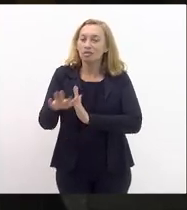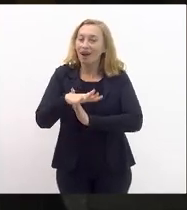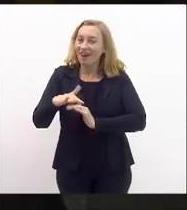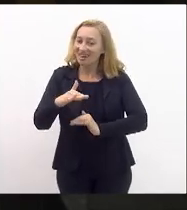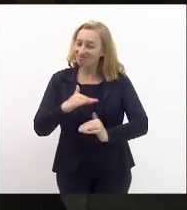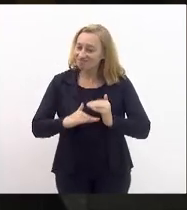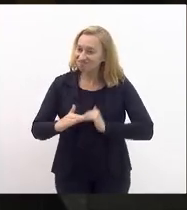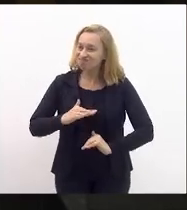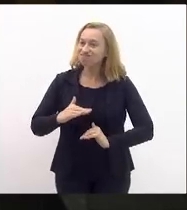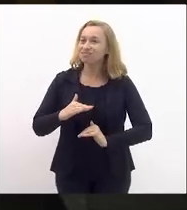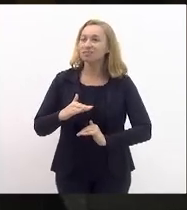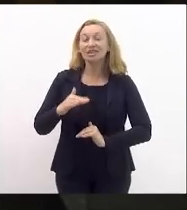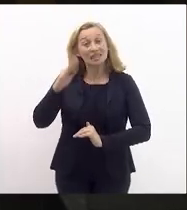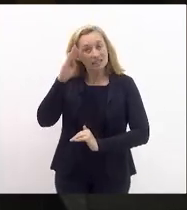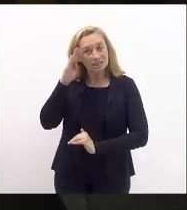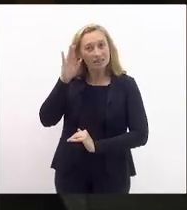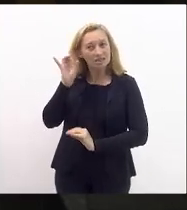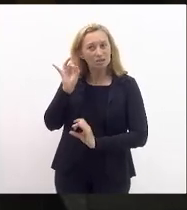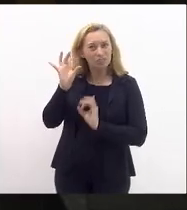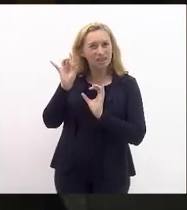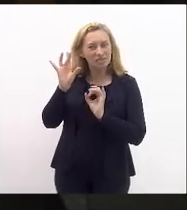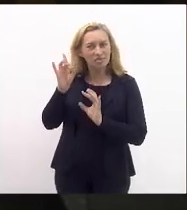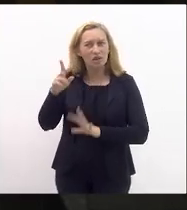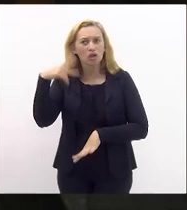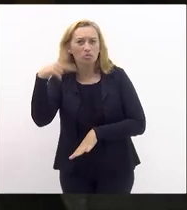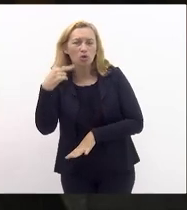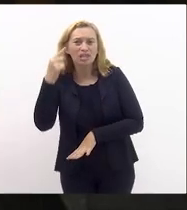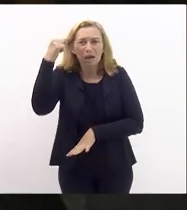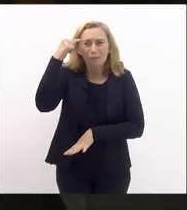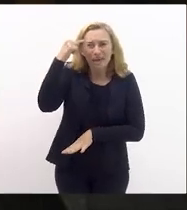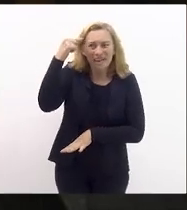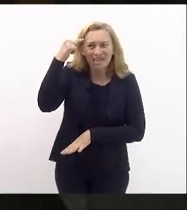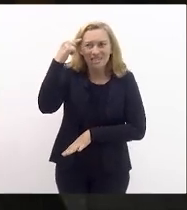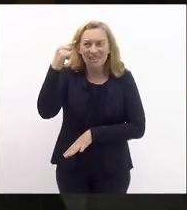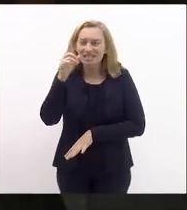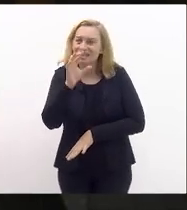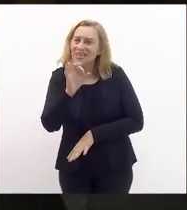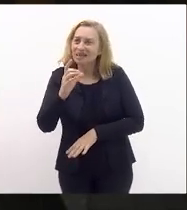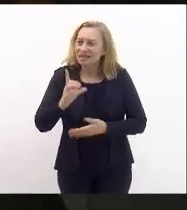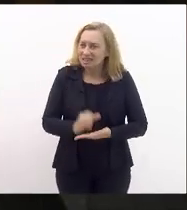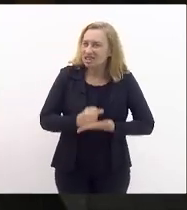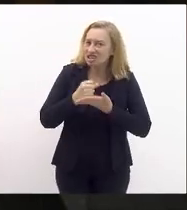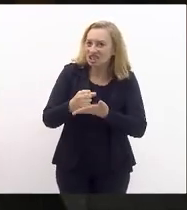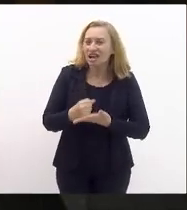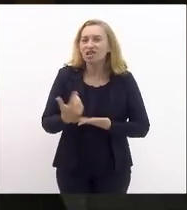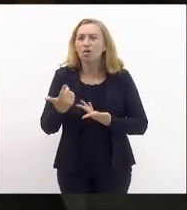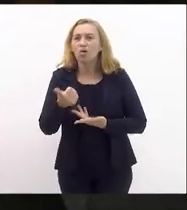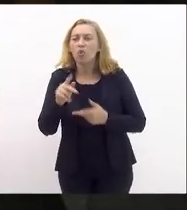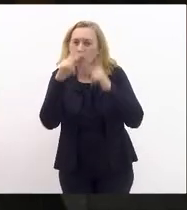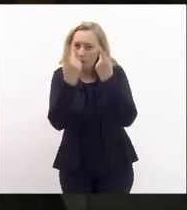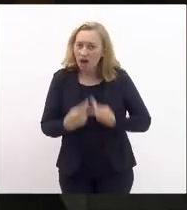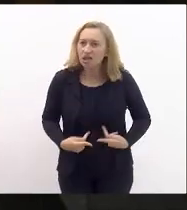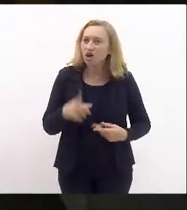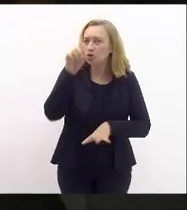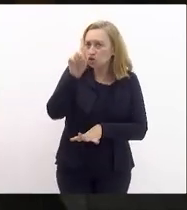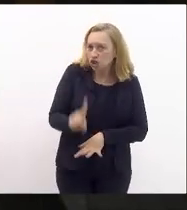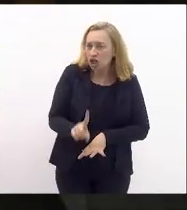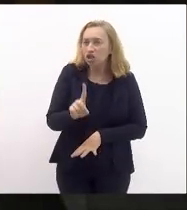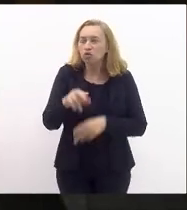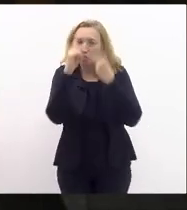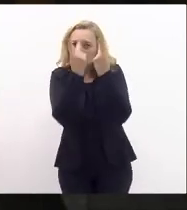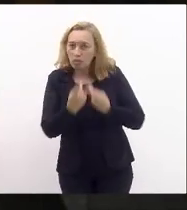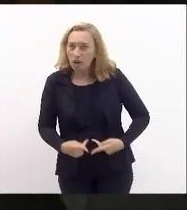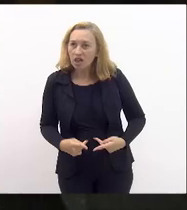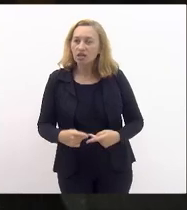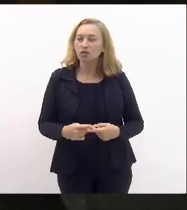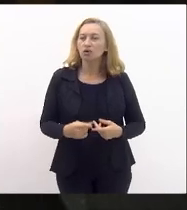retrocessos, especialmente em políticas que pensem a garantia da dignidade humana, os direitos humanos,